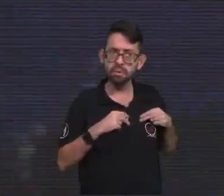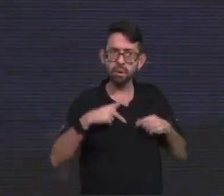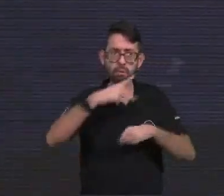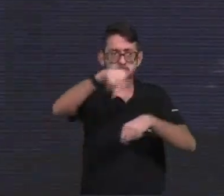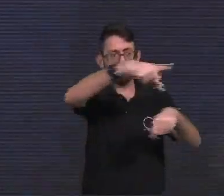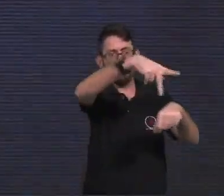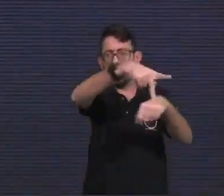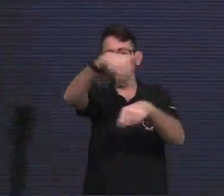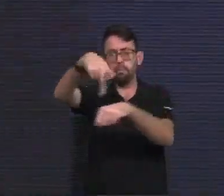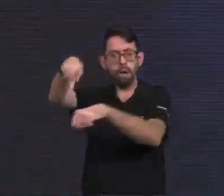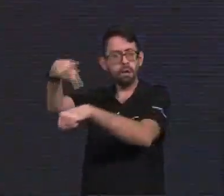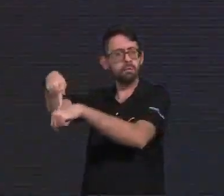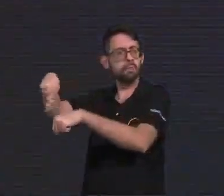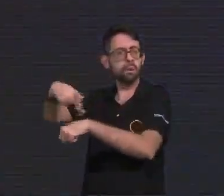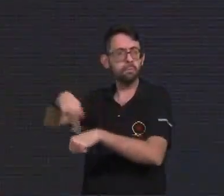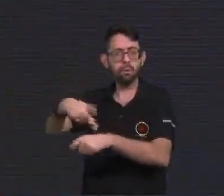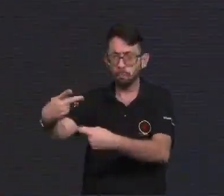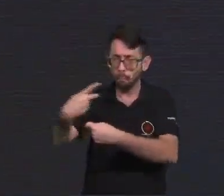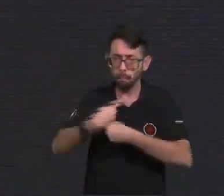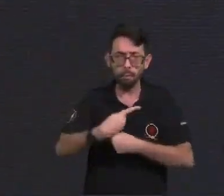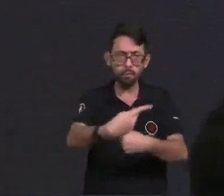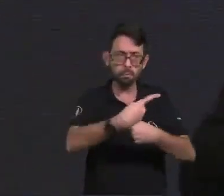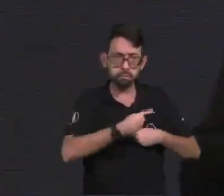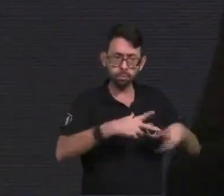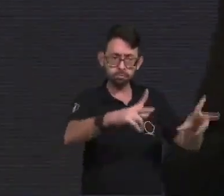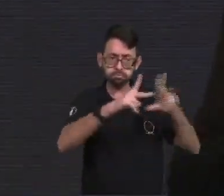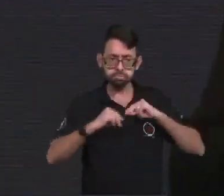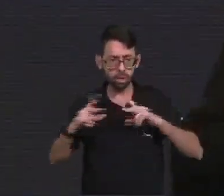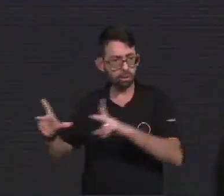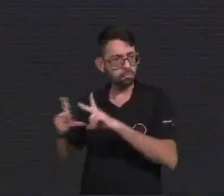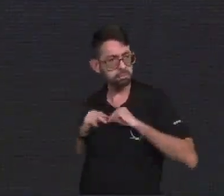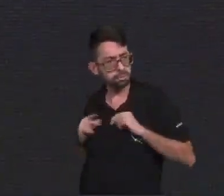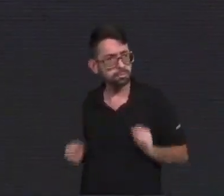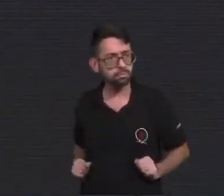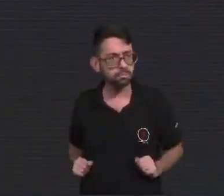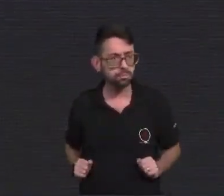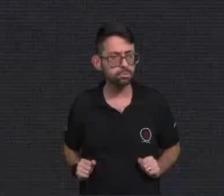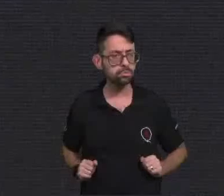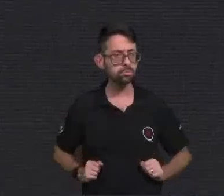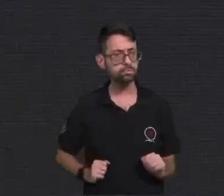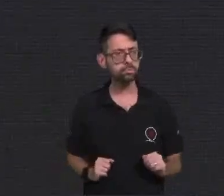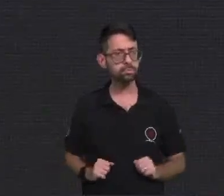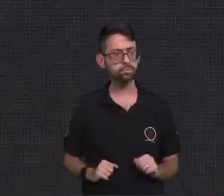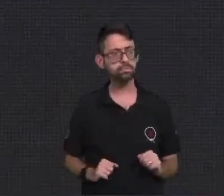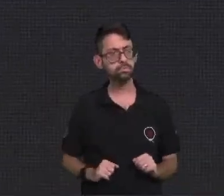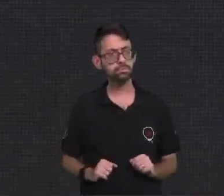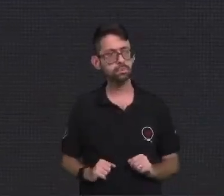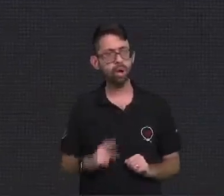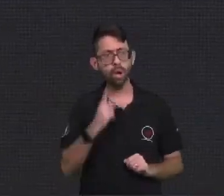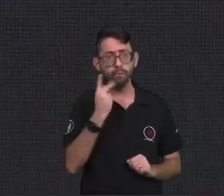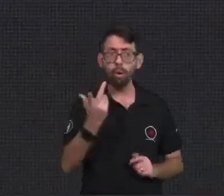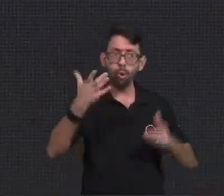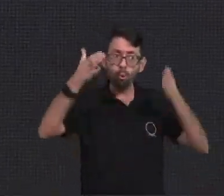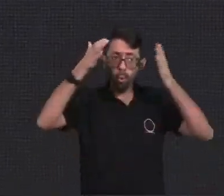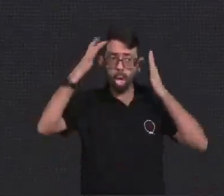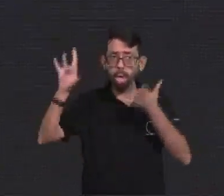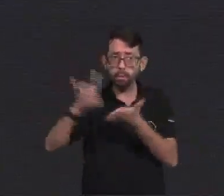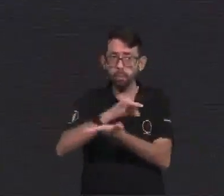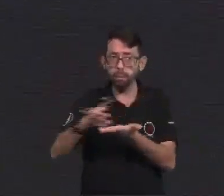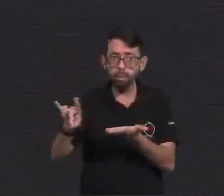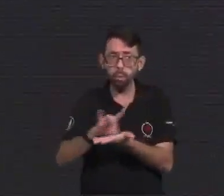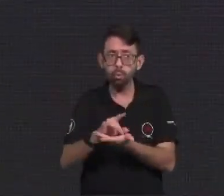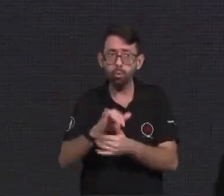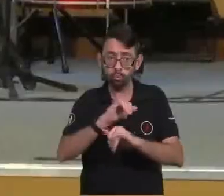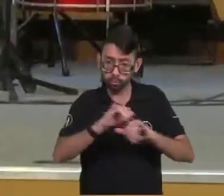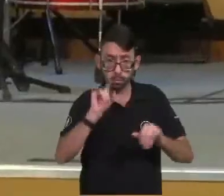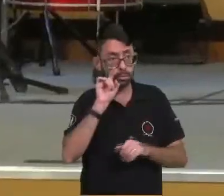nações. Contar com o Zequias. Falou, Zequias, beleza? Falei com o Senaqueribe, rapaz. Não se mete